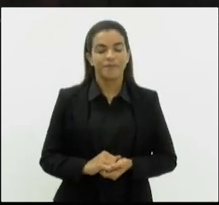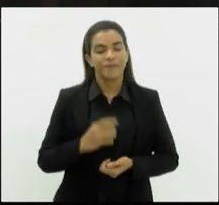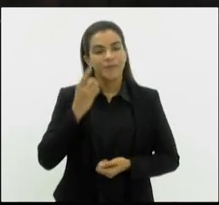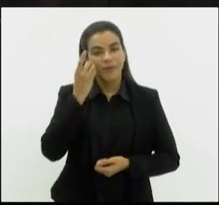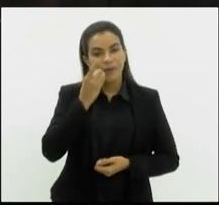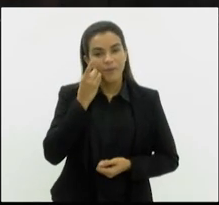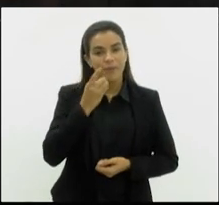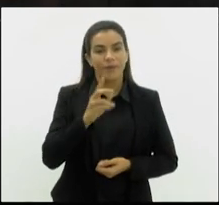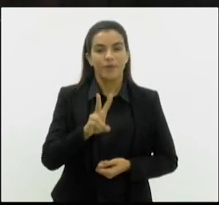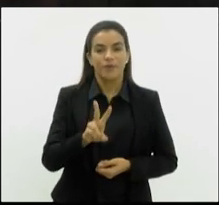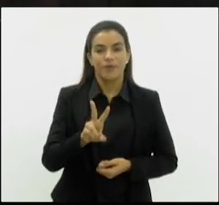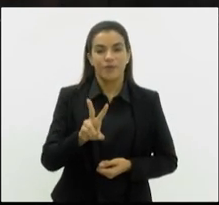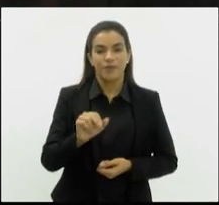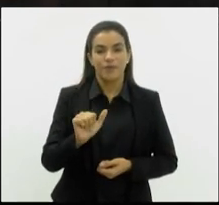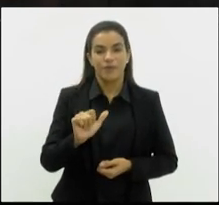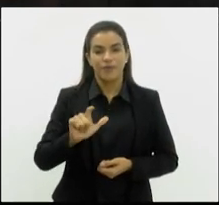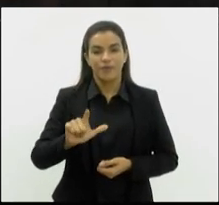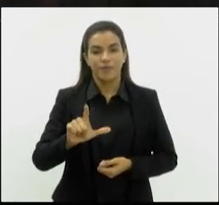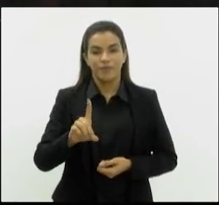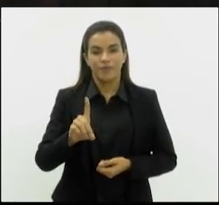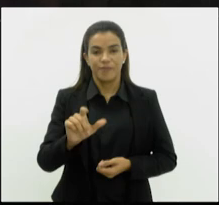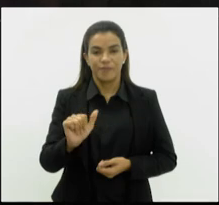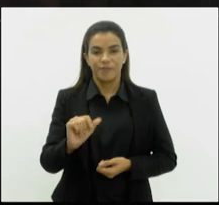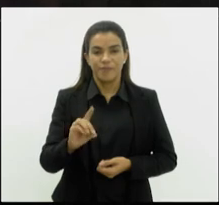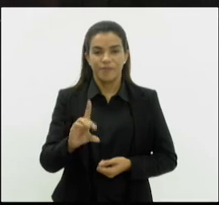deputado Valdaceasa,